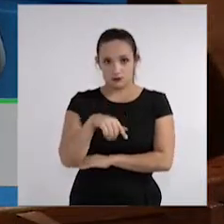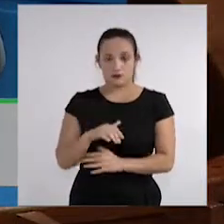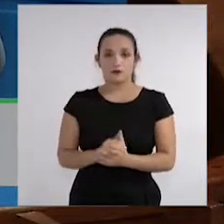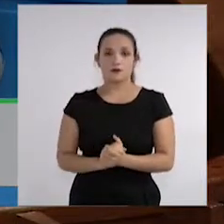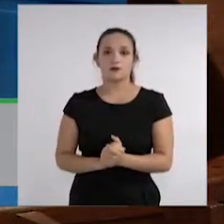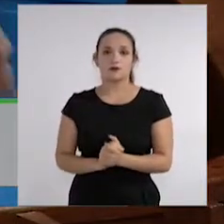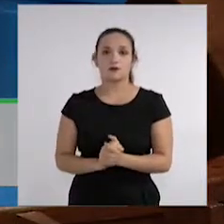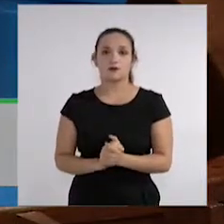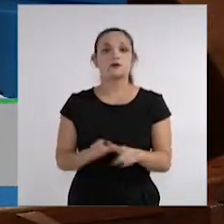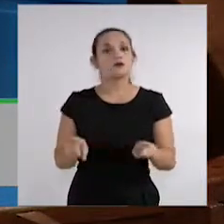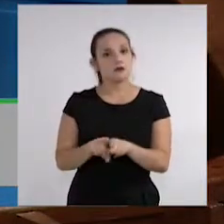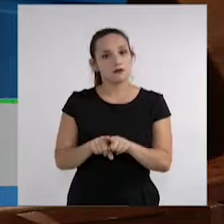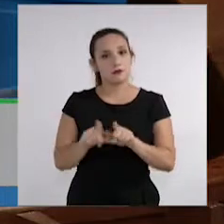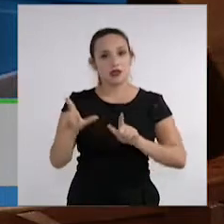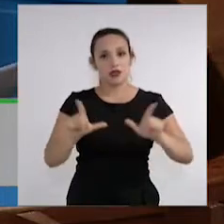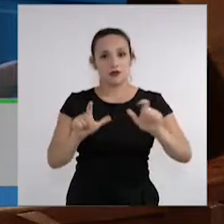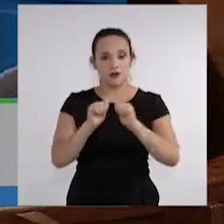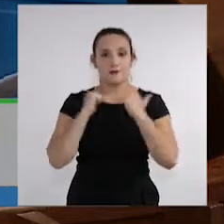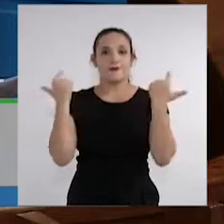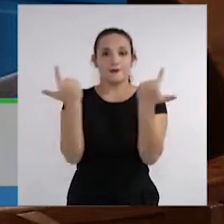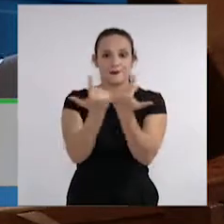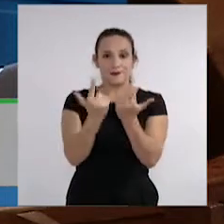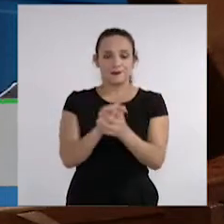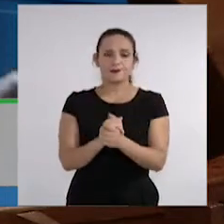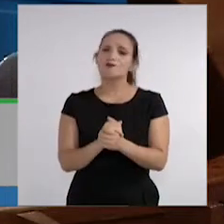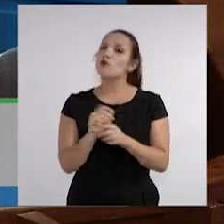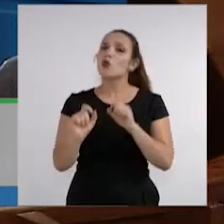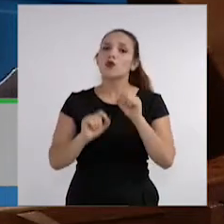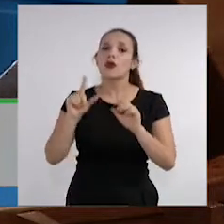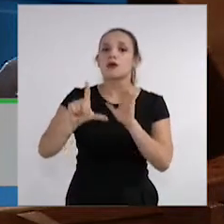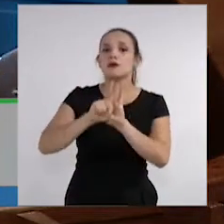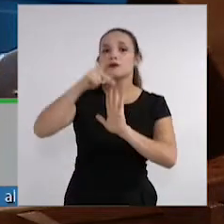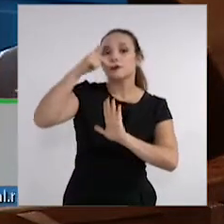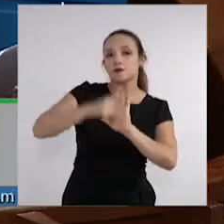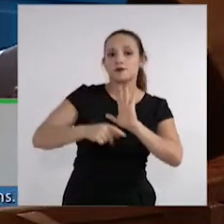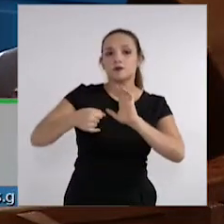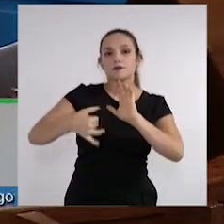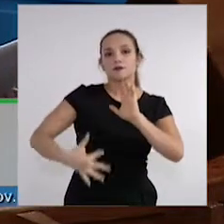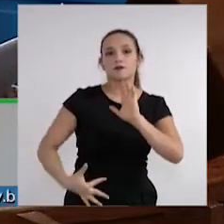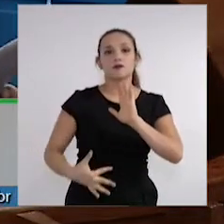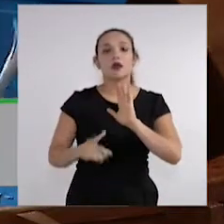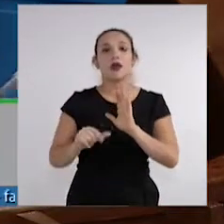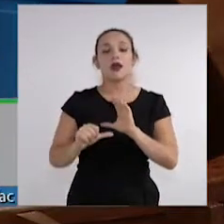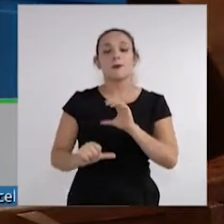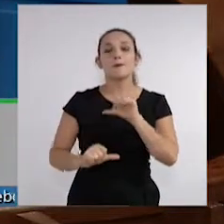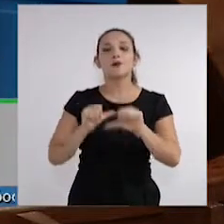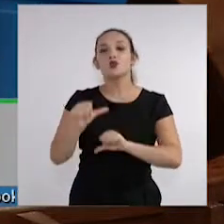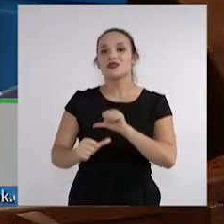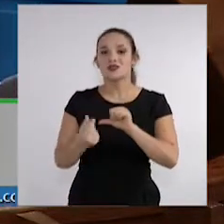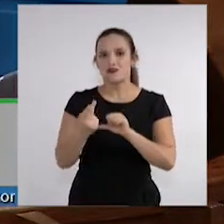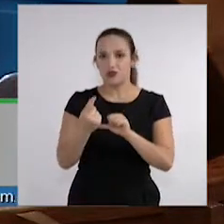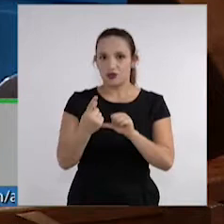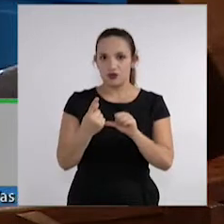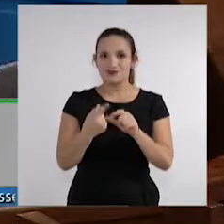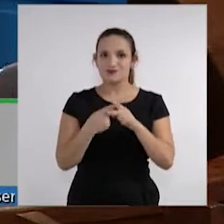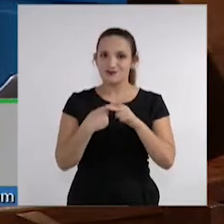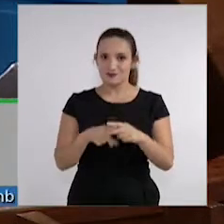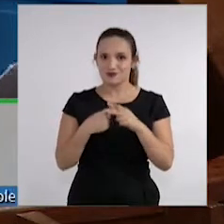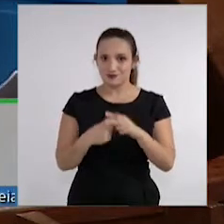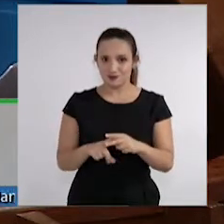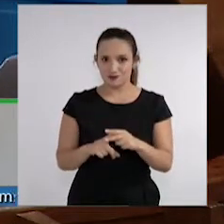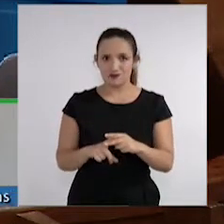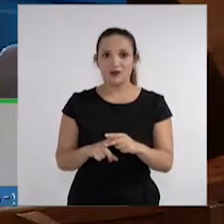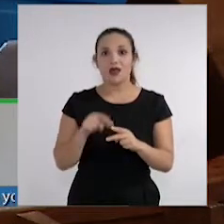e pela TV Assembleia. Esse projeto de lei ele dispõe sobre correção monetária dos valores